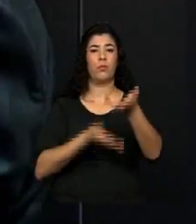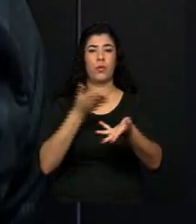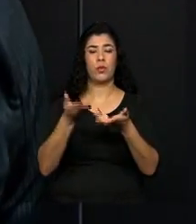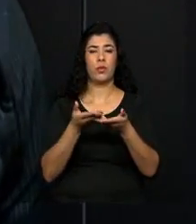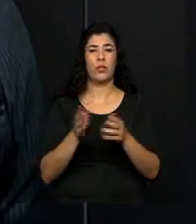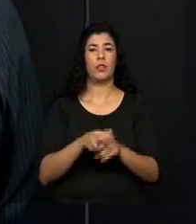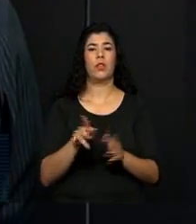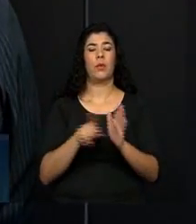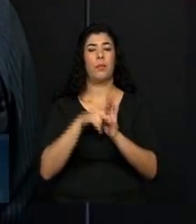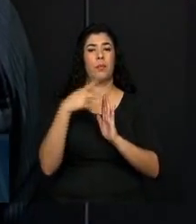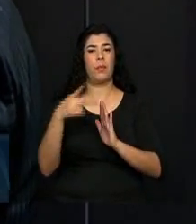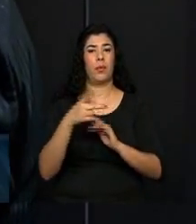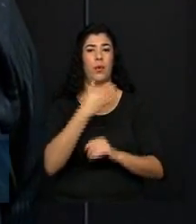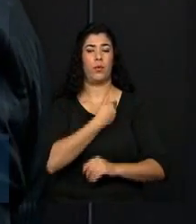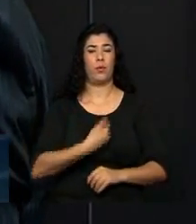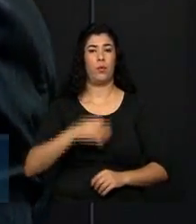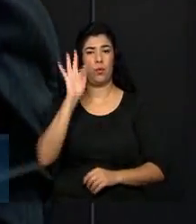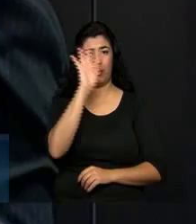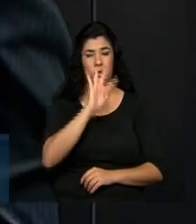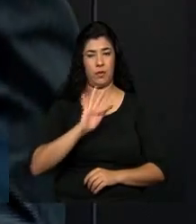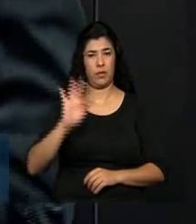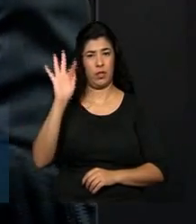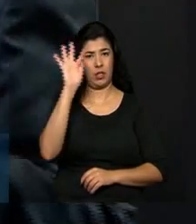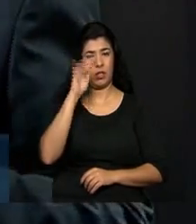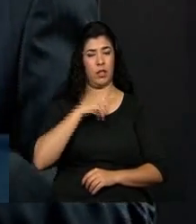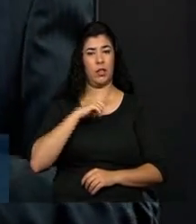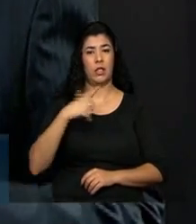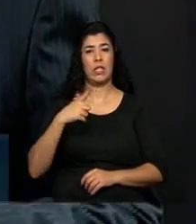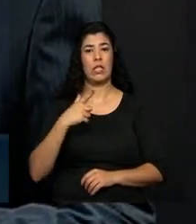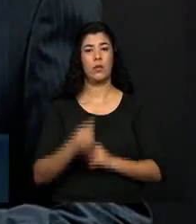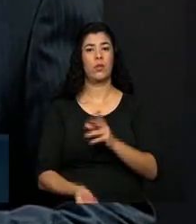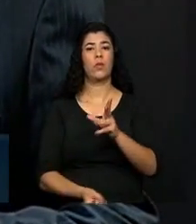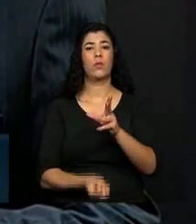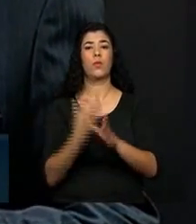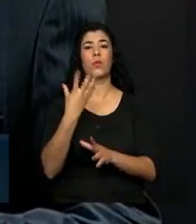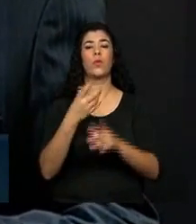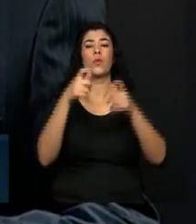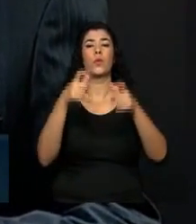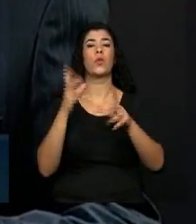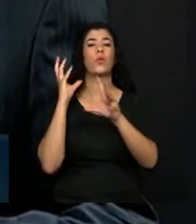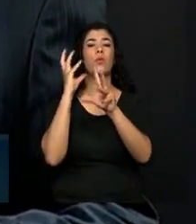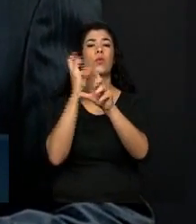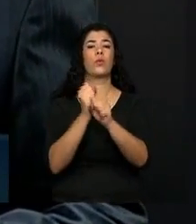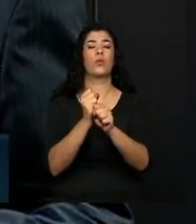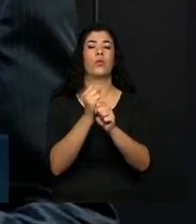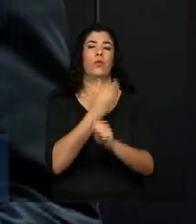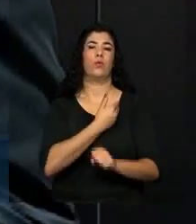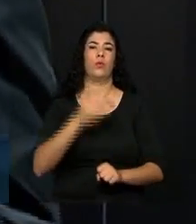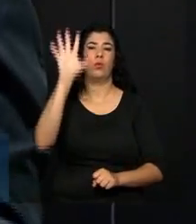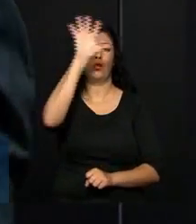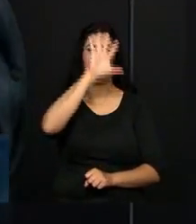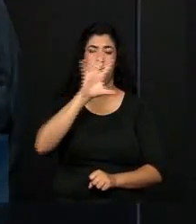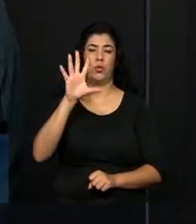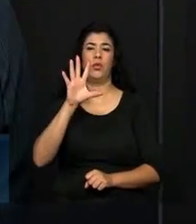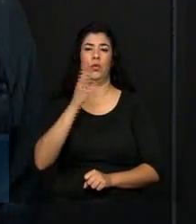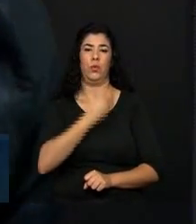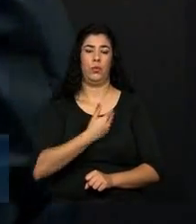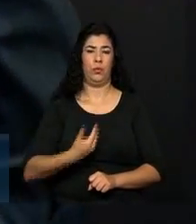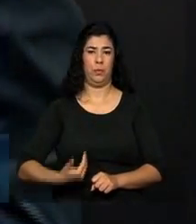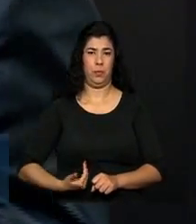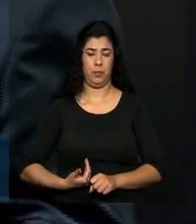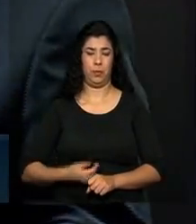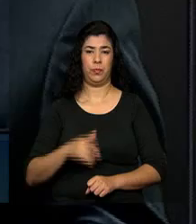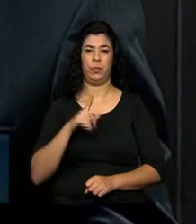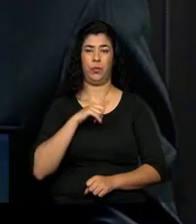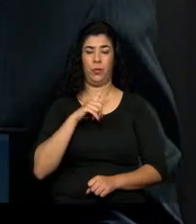do governo federal eh sem uma fonte exclusiva de orçamento Geral da União eh o fundo